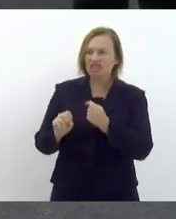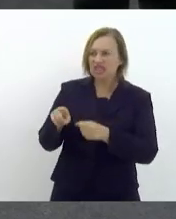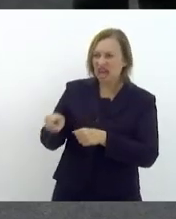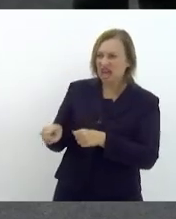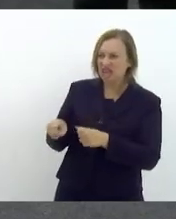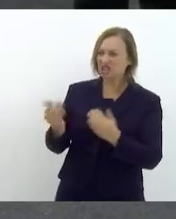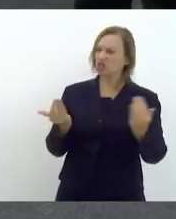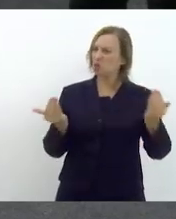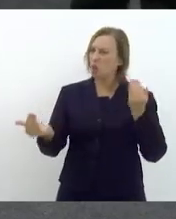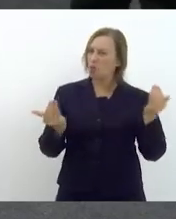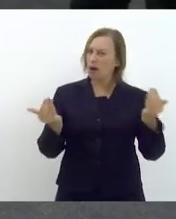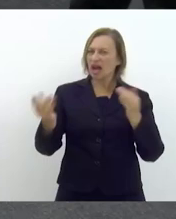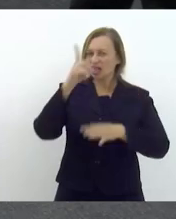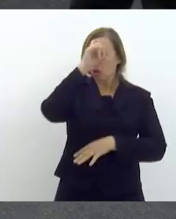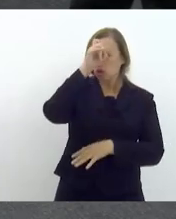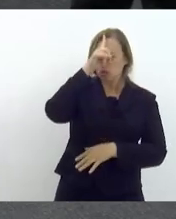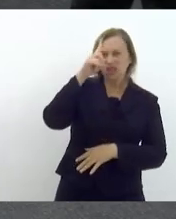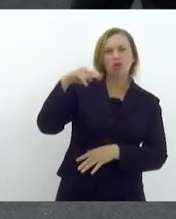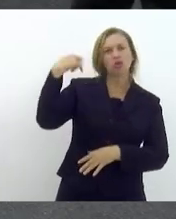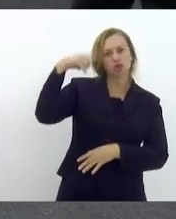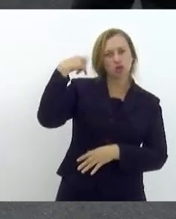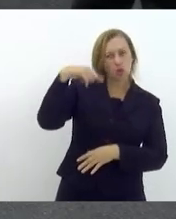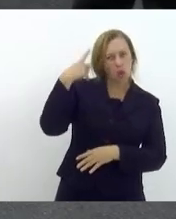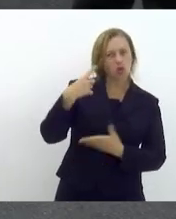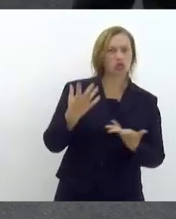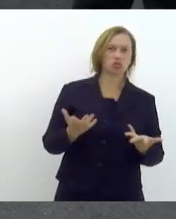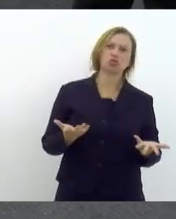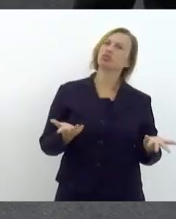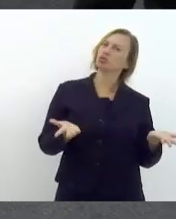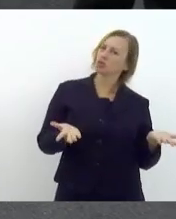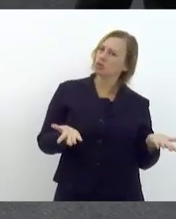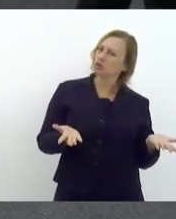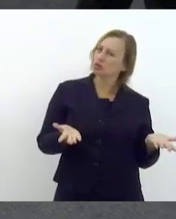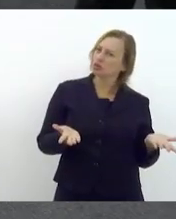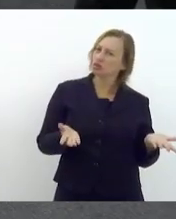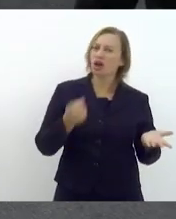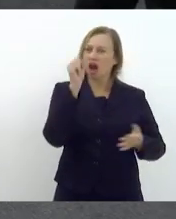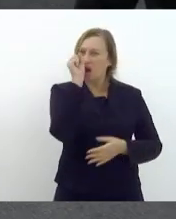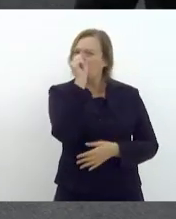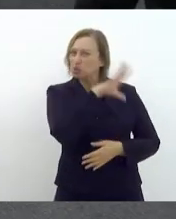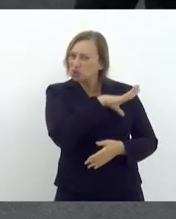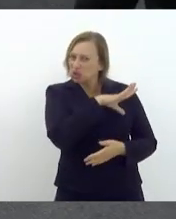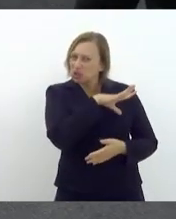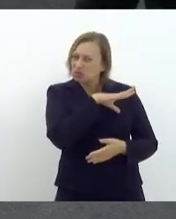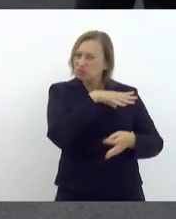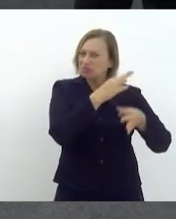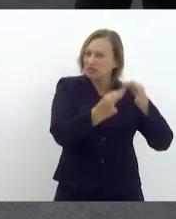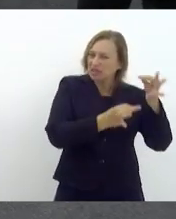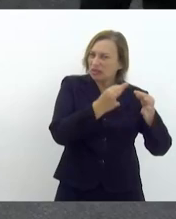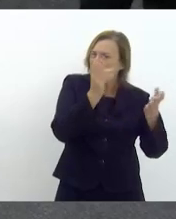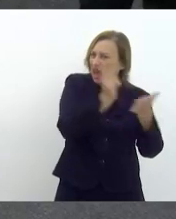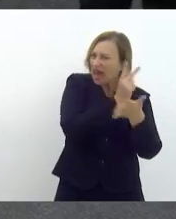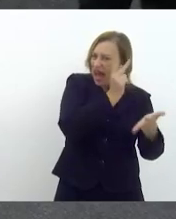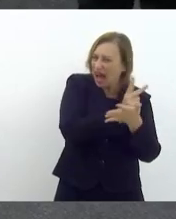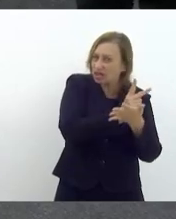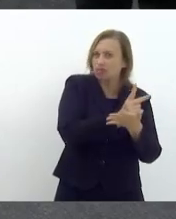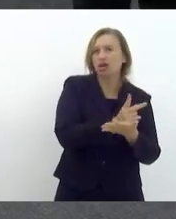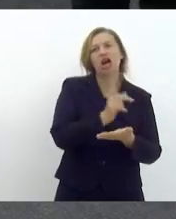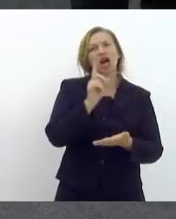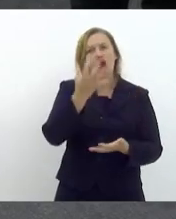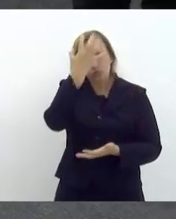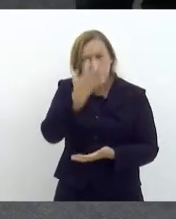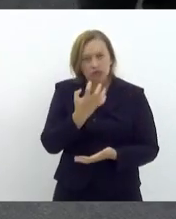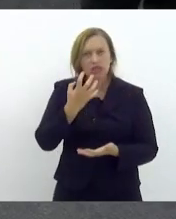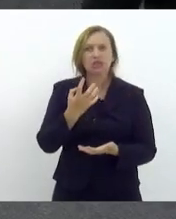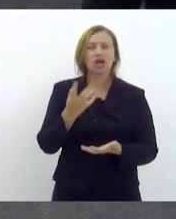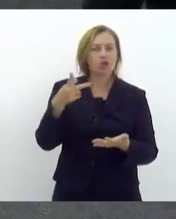sejam comparadas ao tratamentos que são absolutamente abusivos e que são desumanos e isso é um